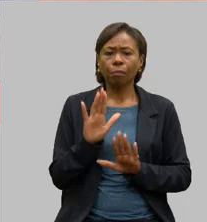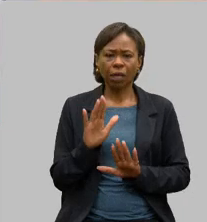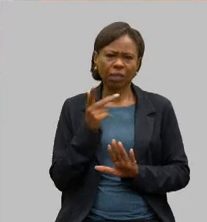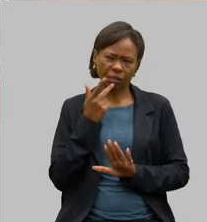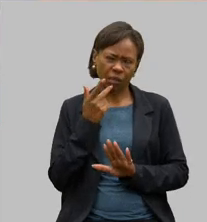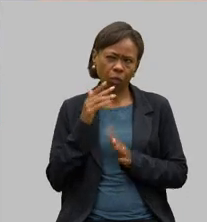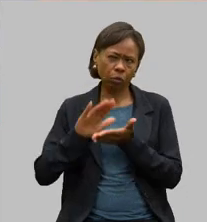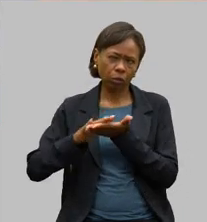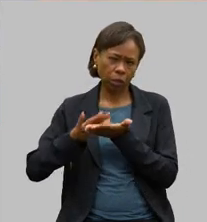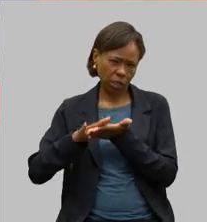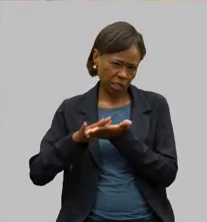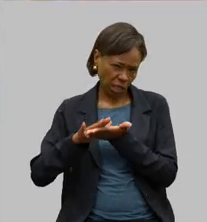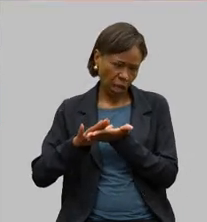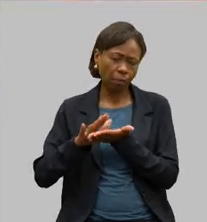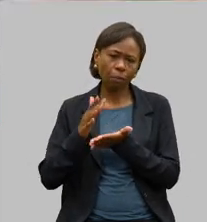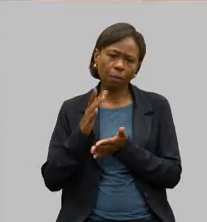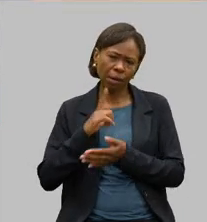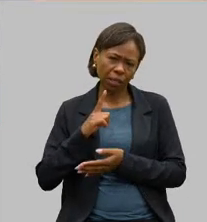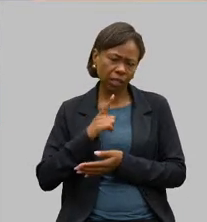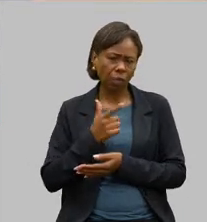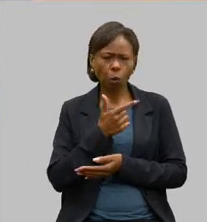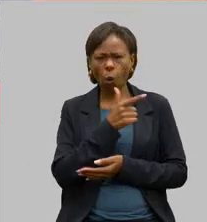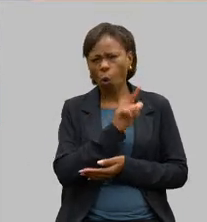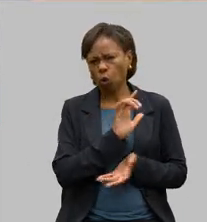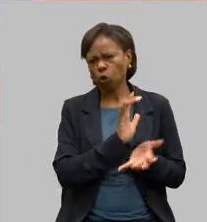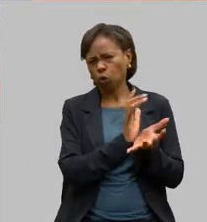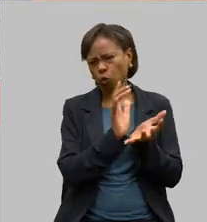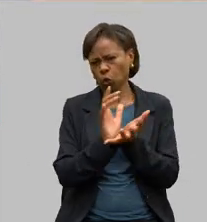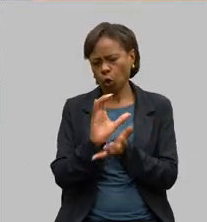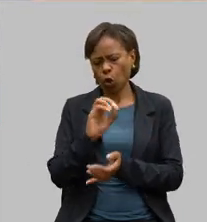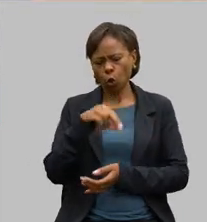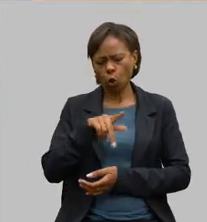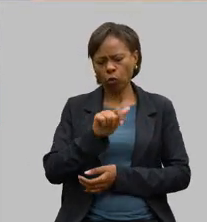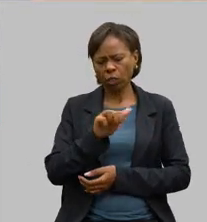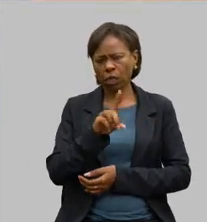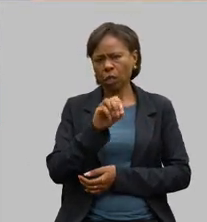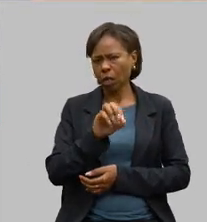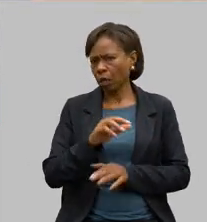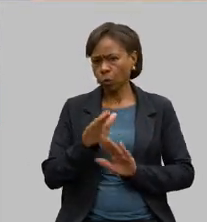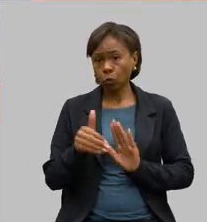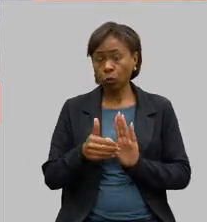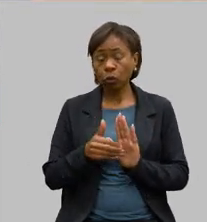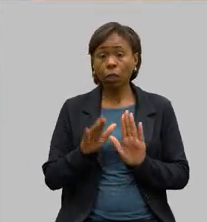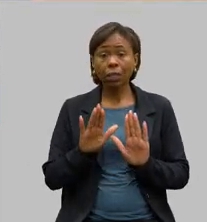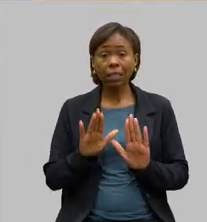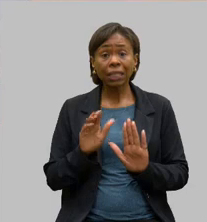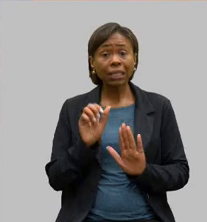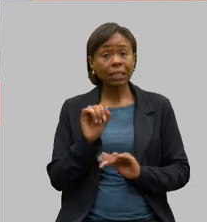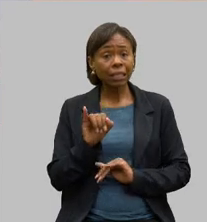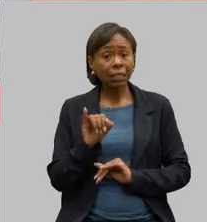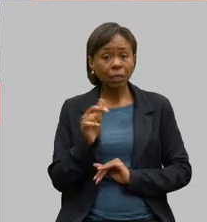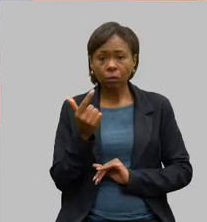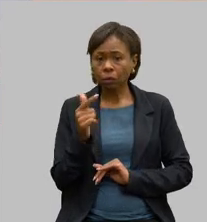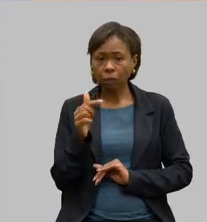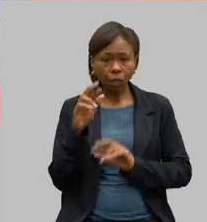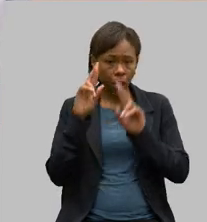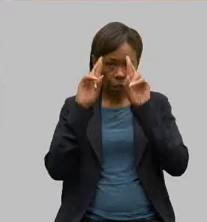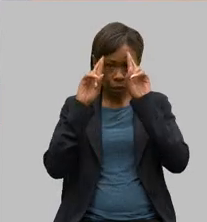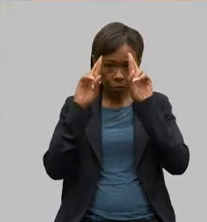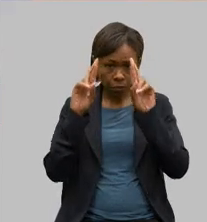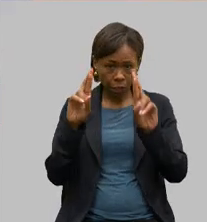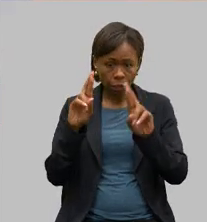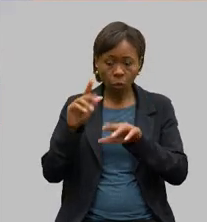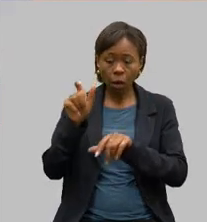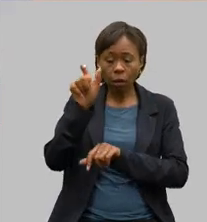mas a gente isso vale pras nossas guardas de reinado e Congado se a gente não respeitar a autoria se a gente não